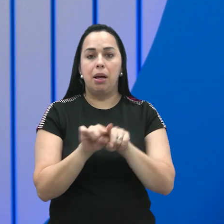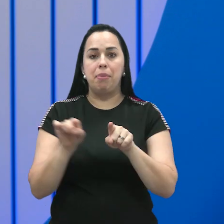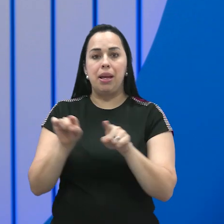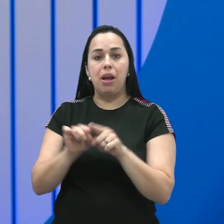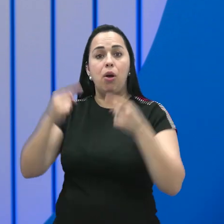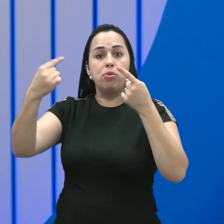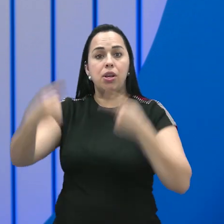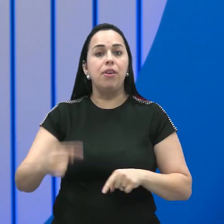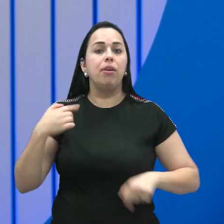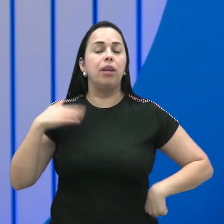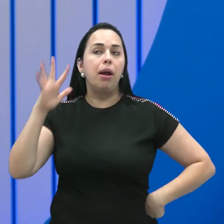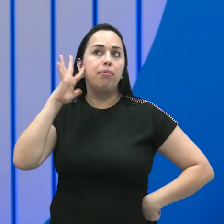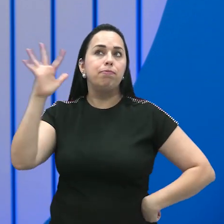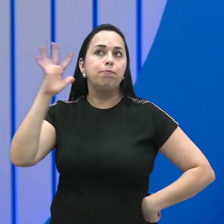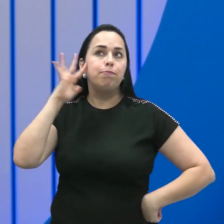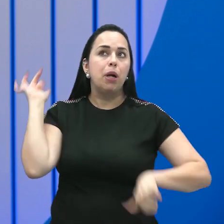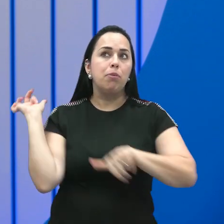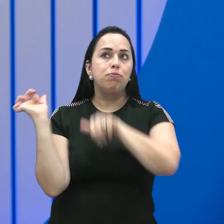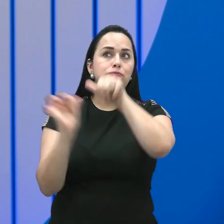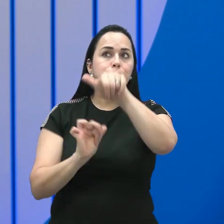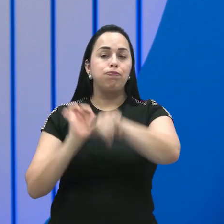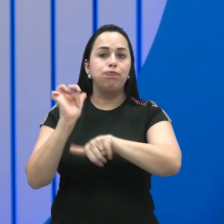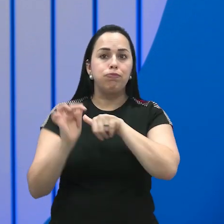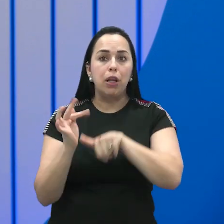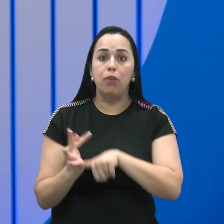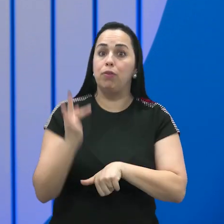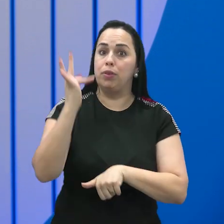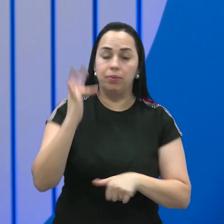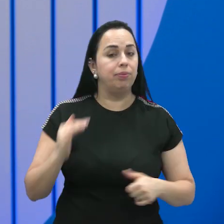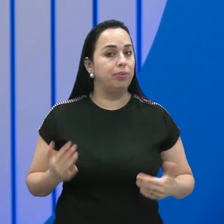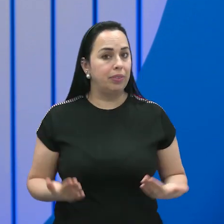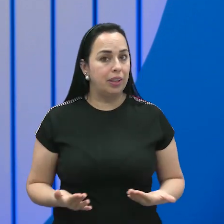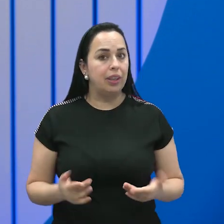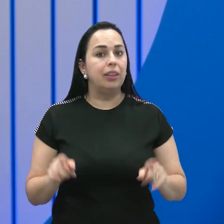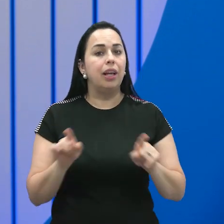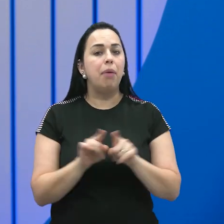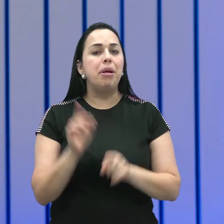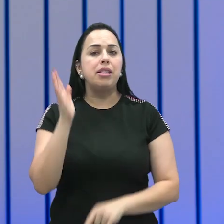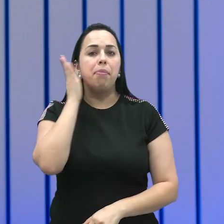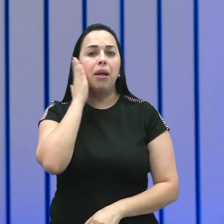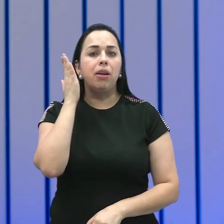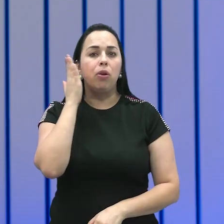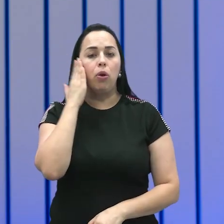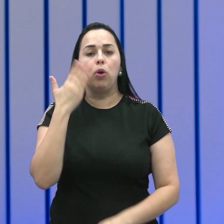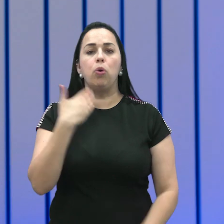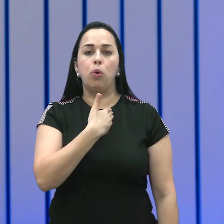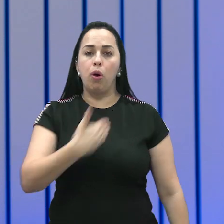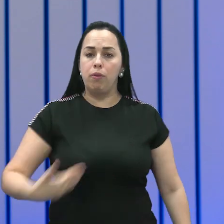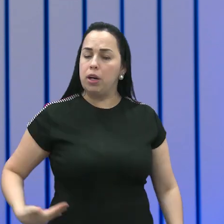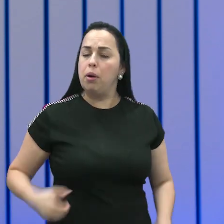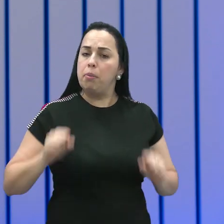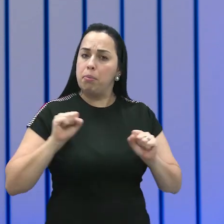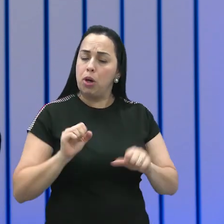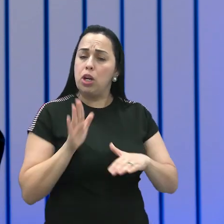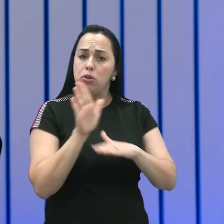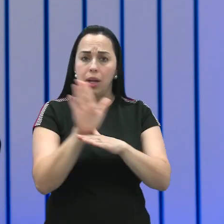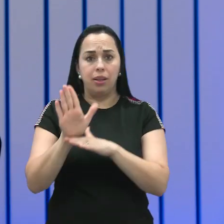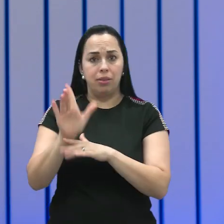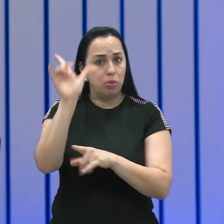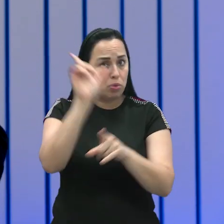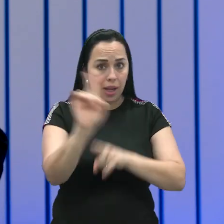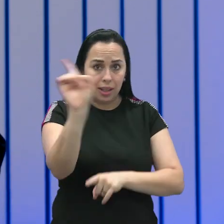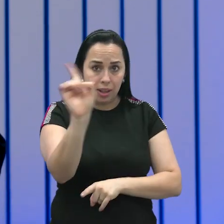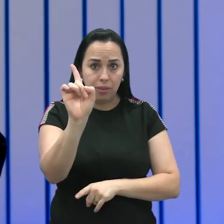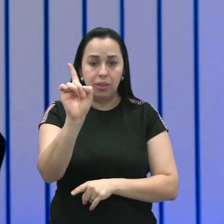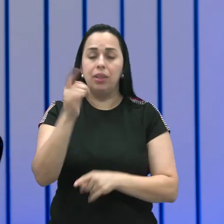e vice-versa, o desafio é imaginar as mudanças que ainda estão por vir. E ainda como o poder público pode atuar